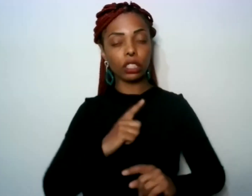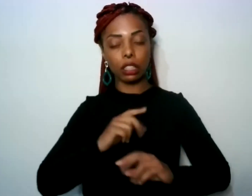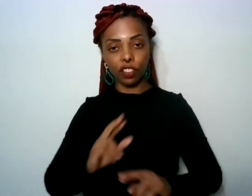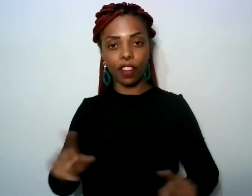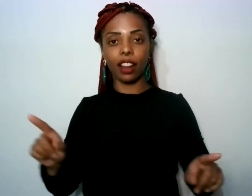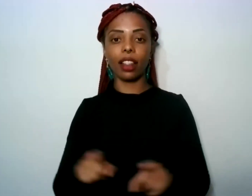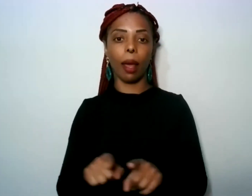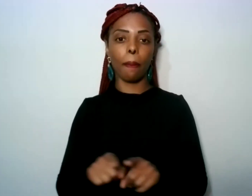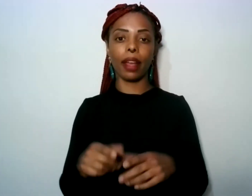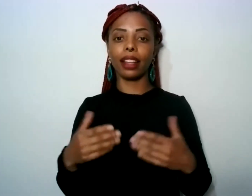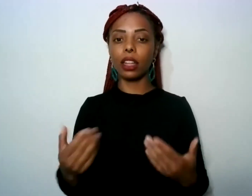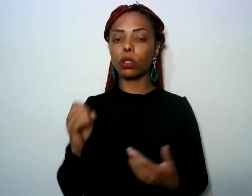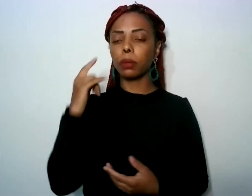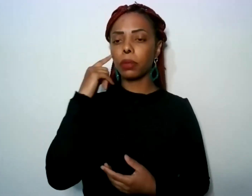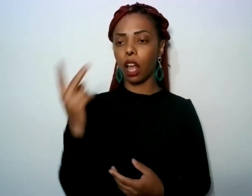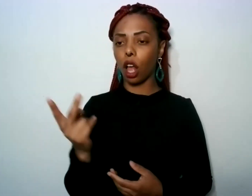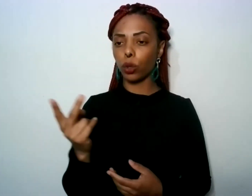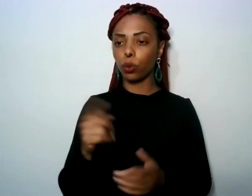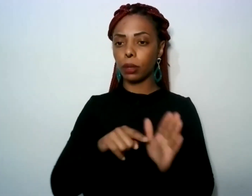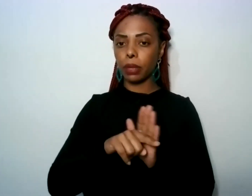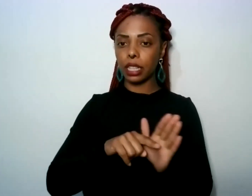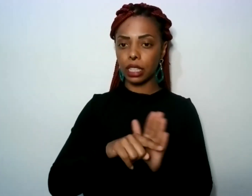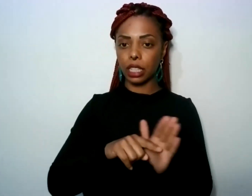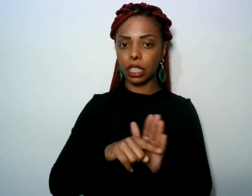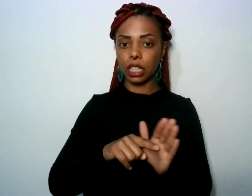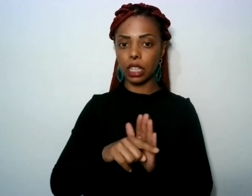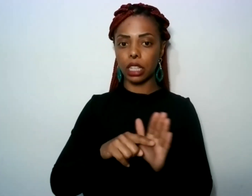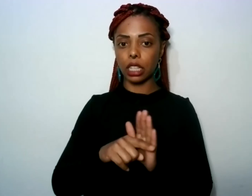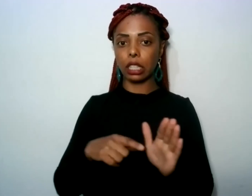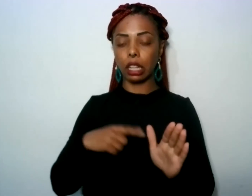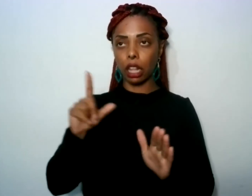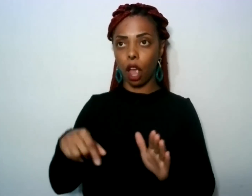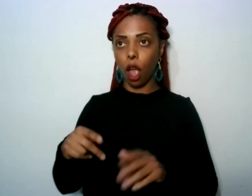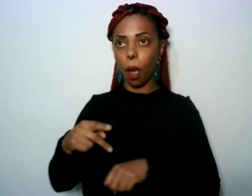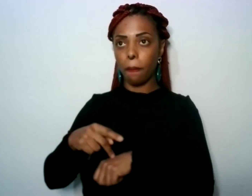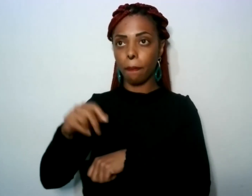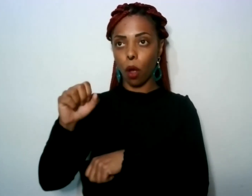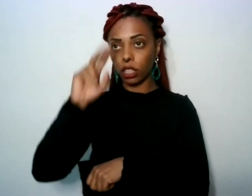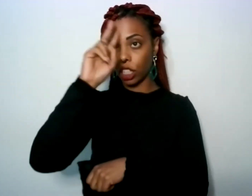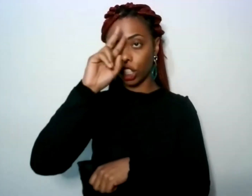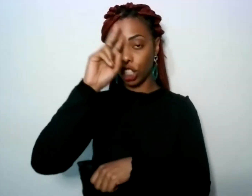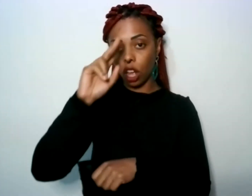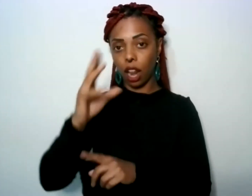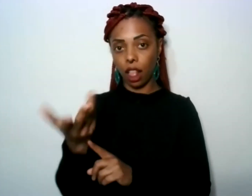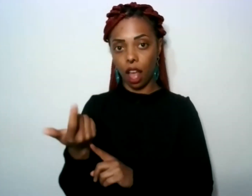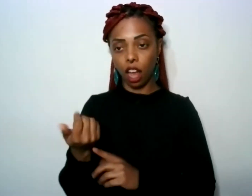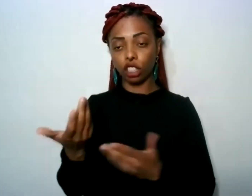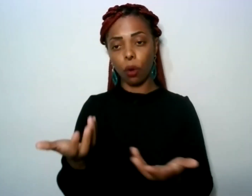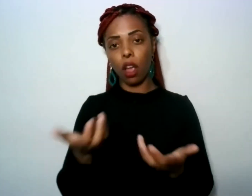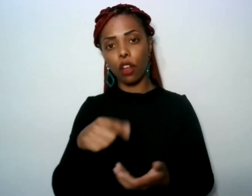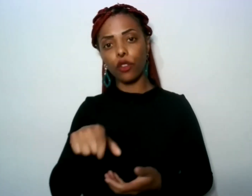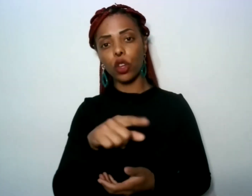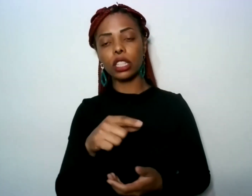considerando que as duas pesquisas foram desenvolvidas em um programa de pós-graduação História da Arte eu gostaria que vocês comentassem um pouquinho